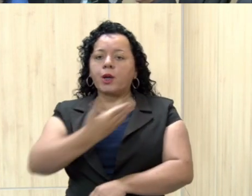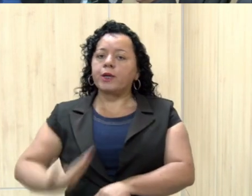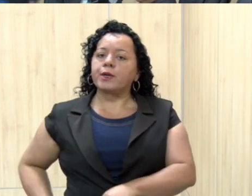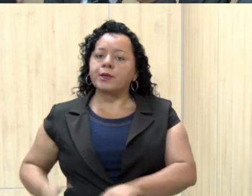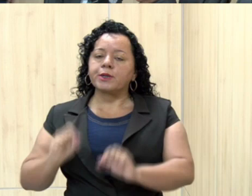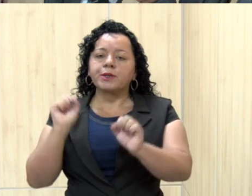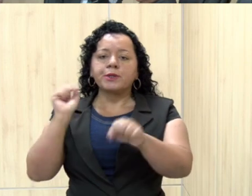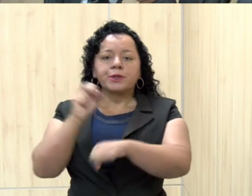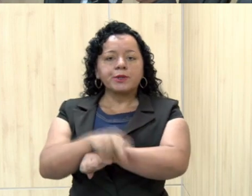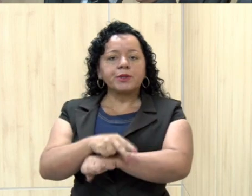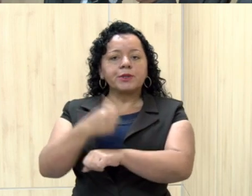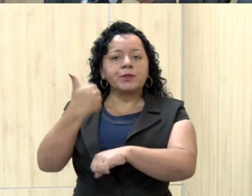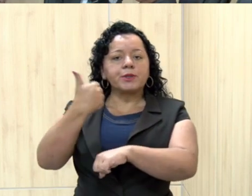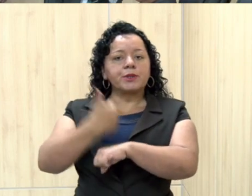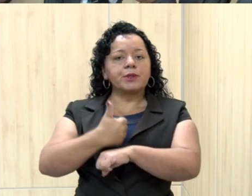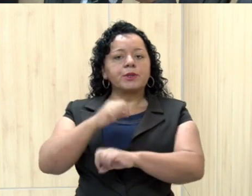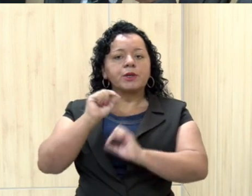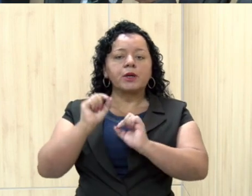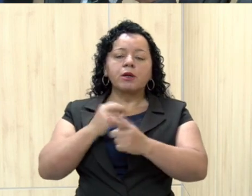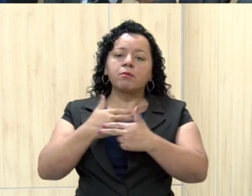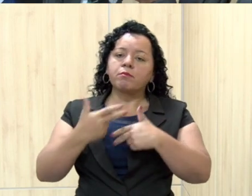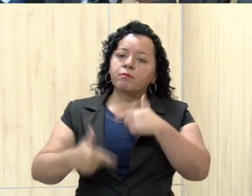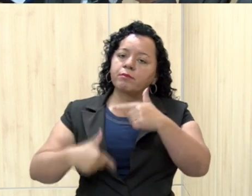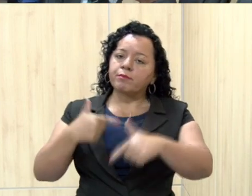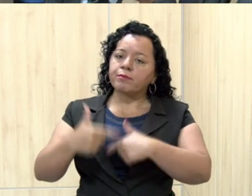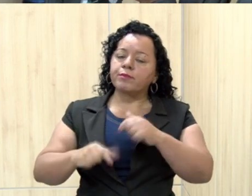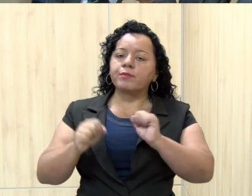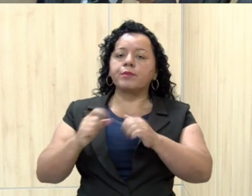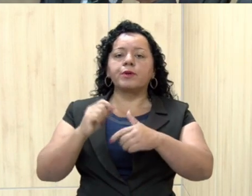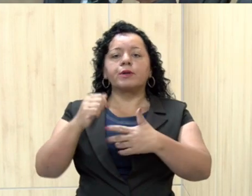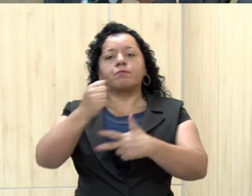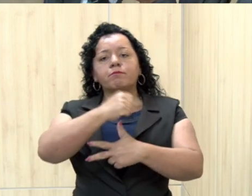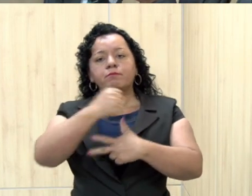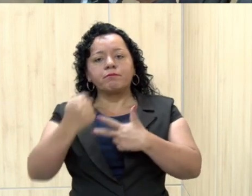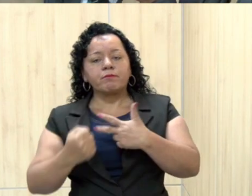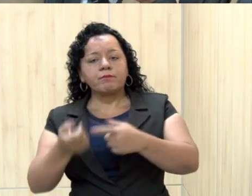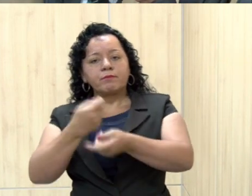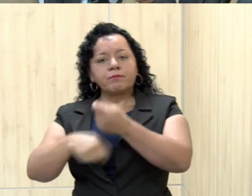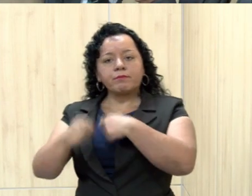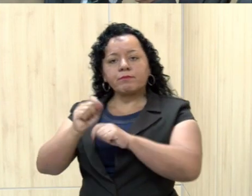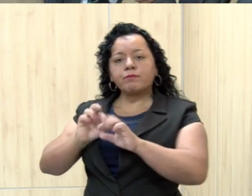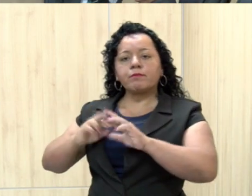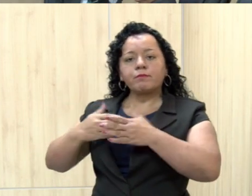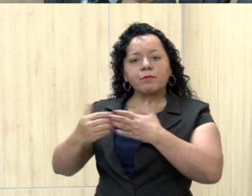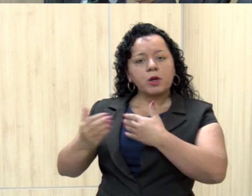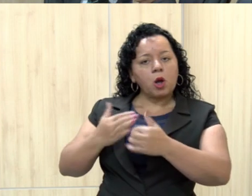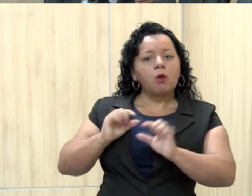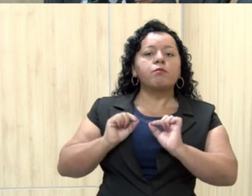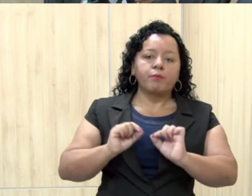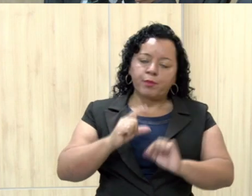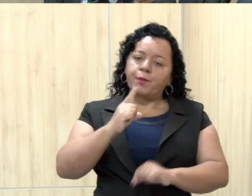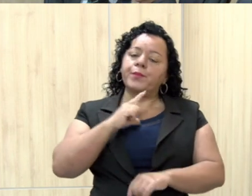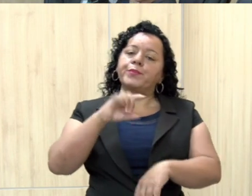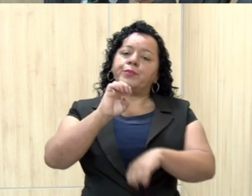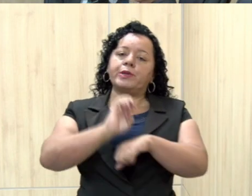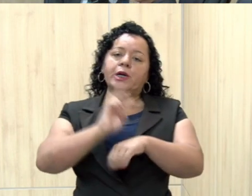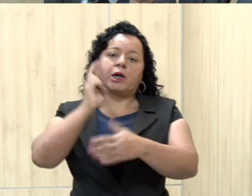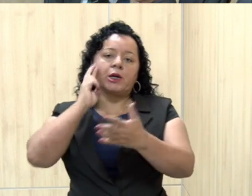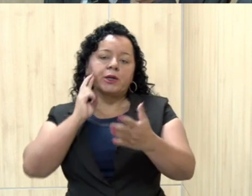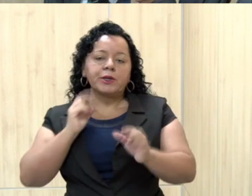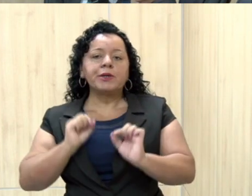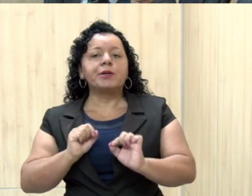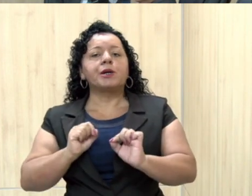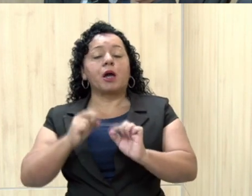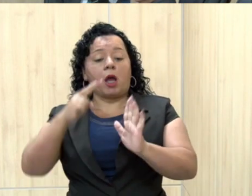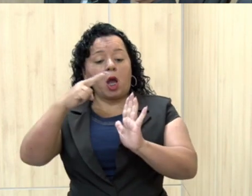provimento de cargos e empregos públicos da administração pública direta e indireta de quaisquer poderes do Estado de Rondônia Onde se lê